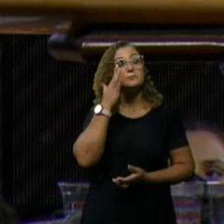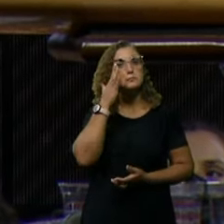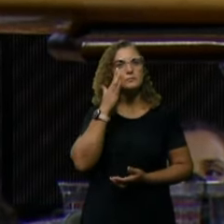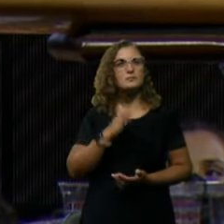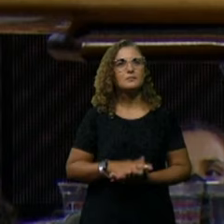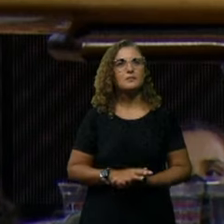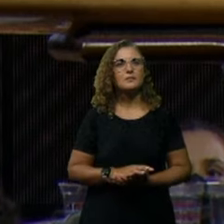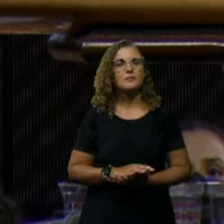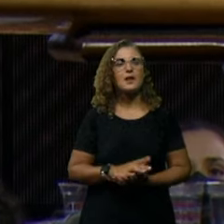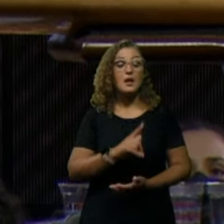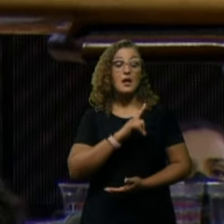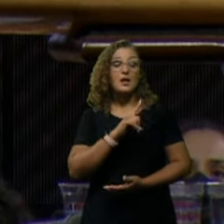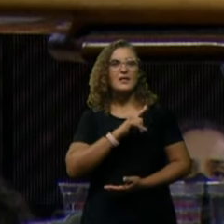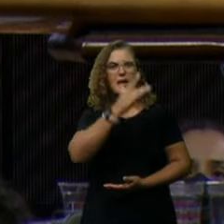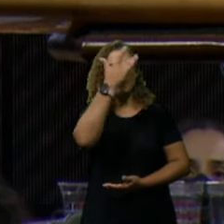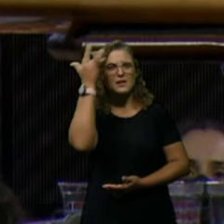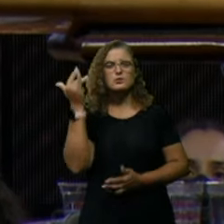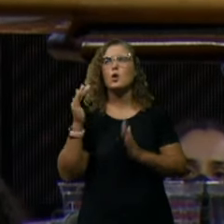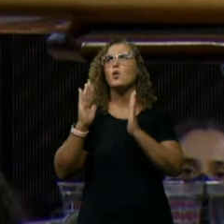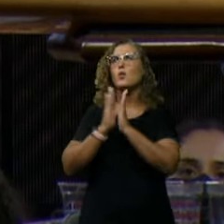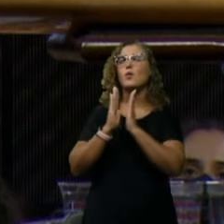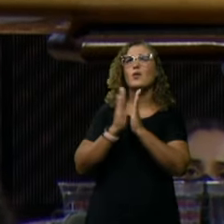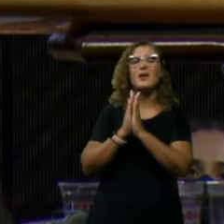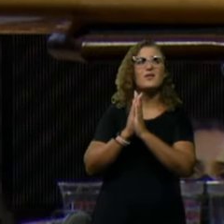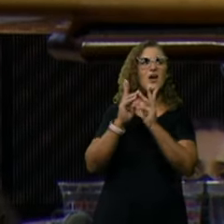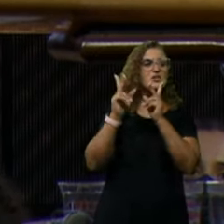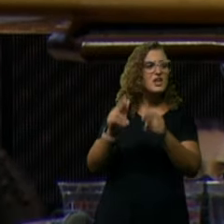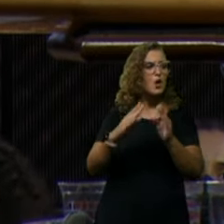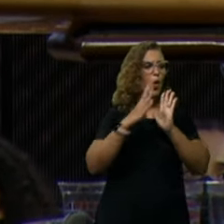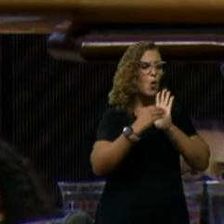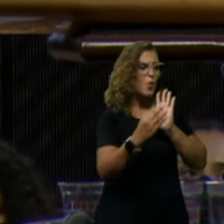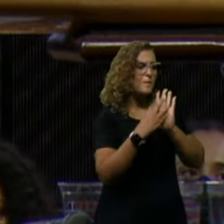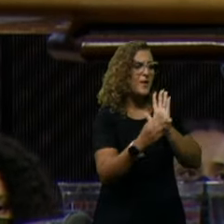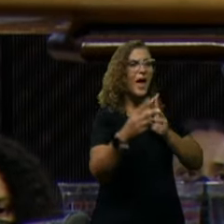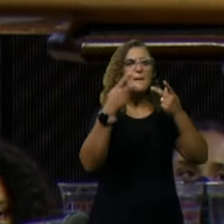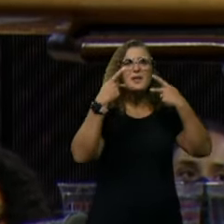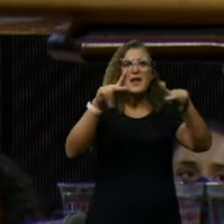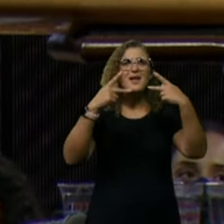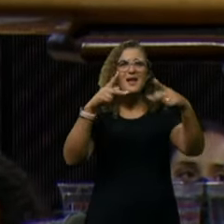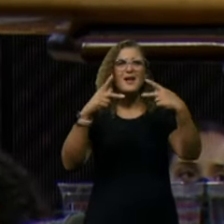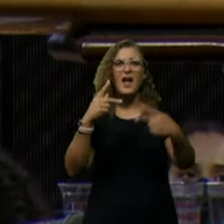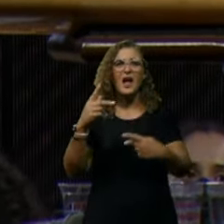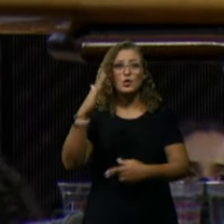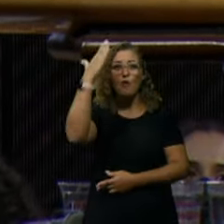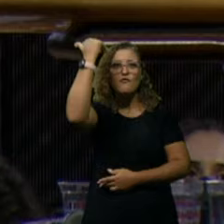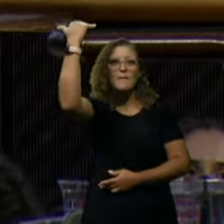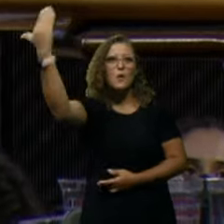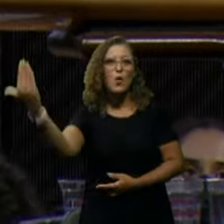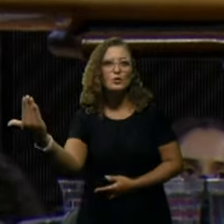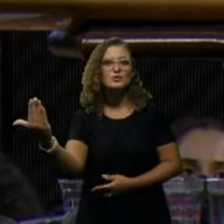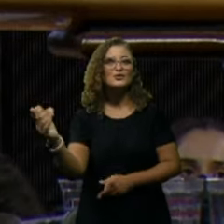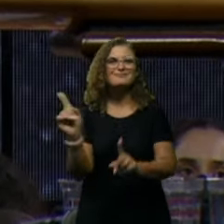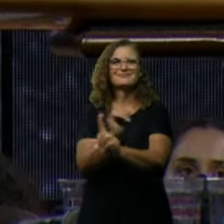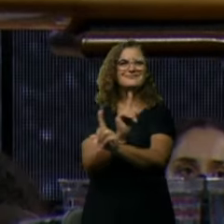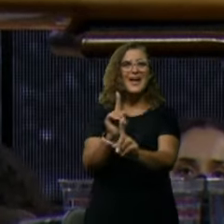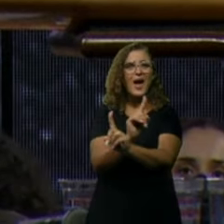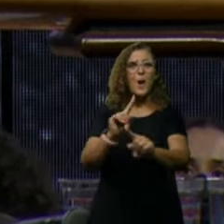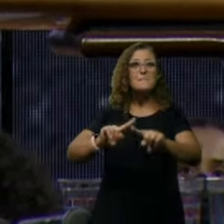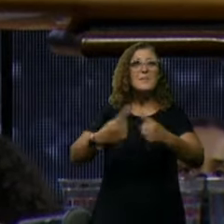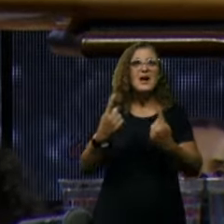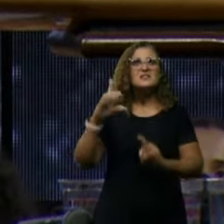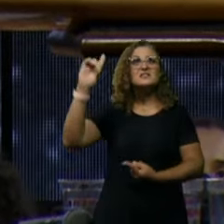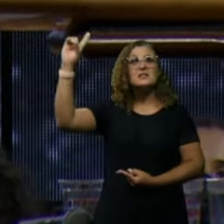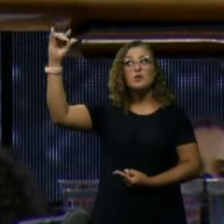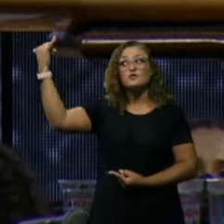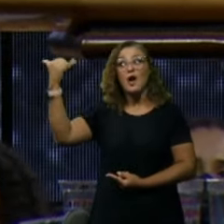ah e tem gente chorando dizendo quero ser como eles e Deus está dizendo mais e se eu te disser que não te chamei